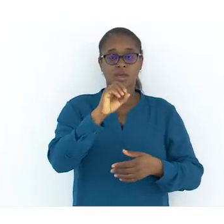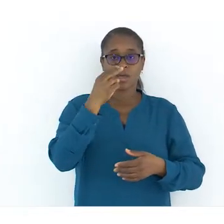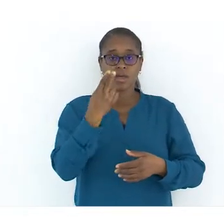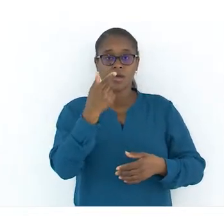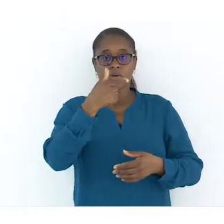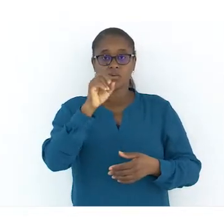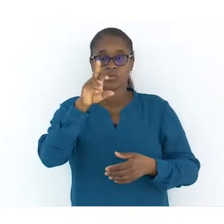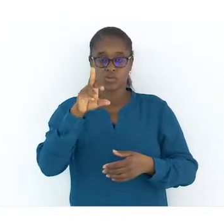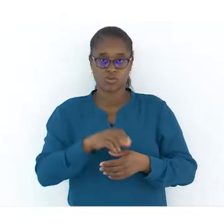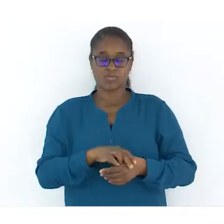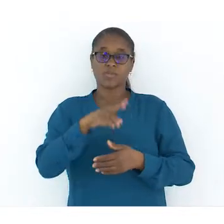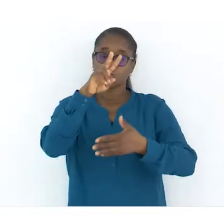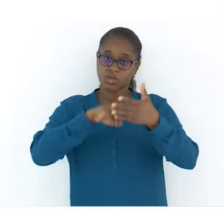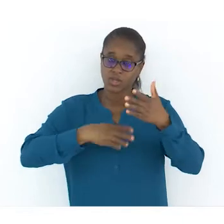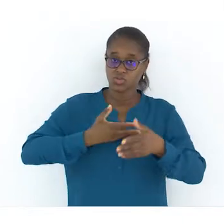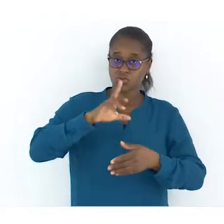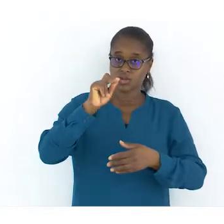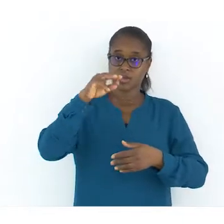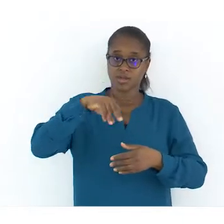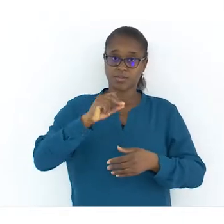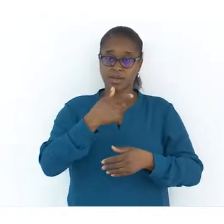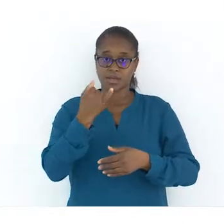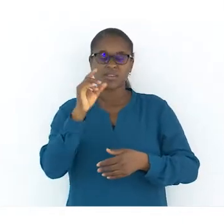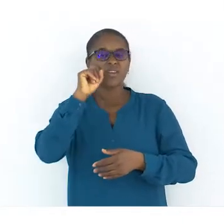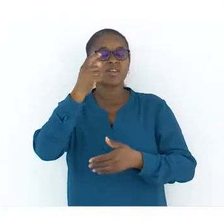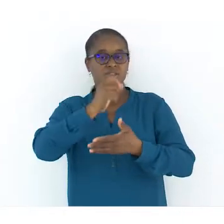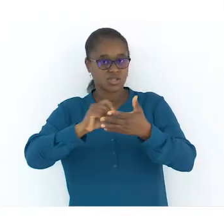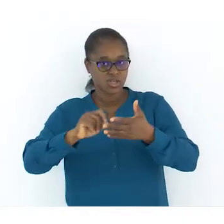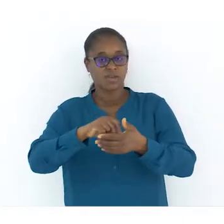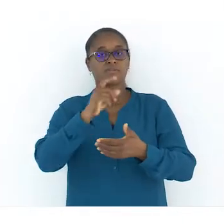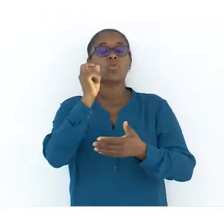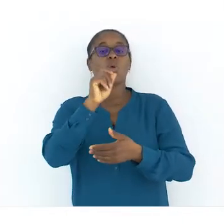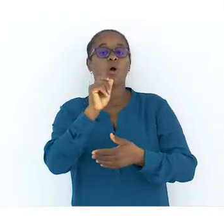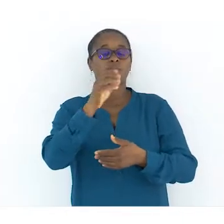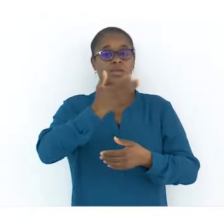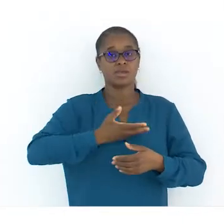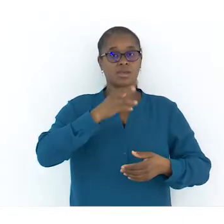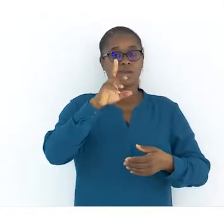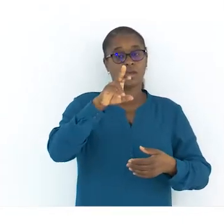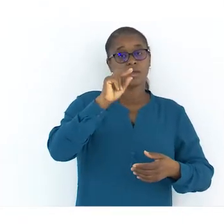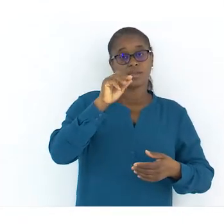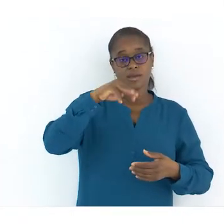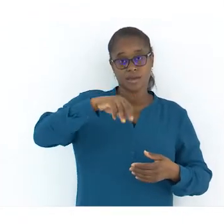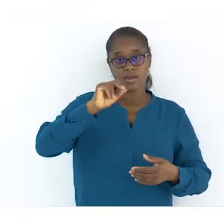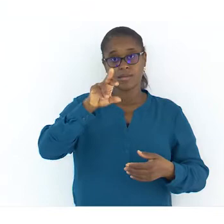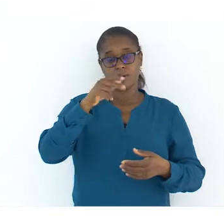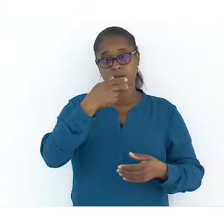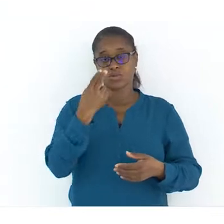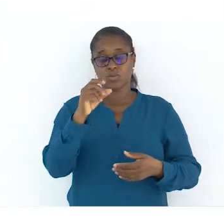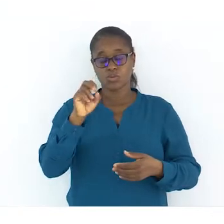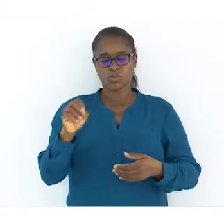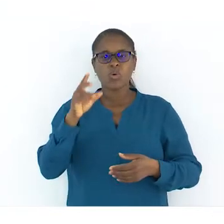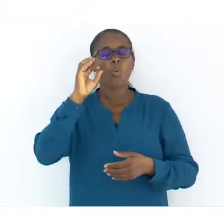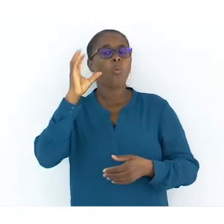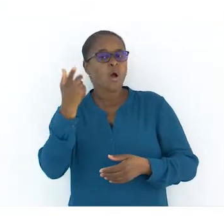texto dramático, quem escreve é denominado de dramaturgo. Quando ele escreve sempre